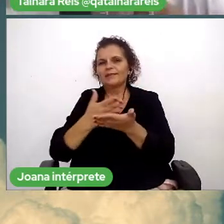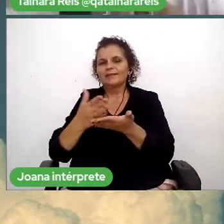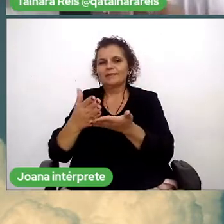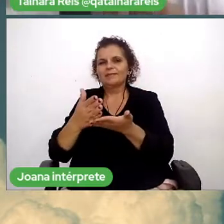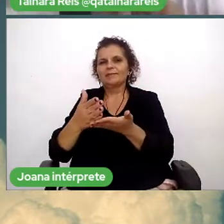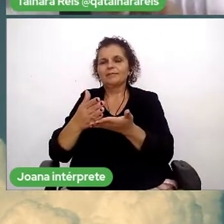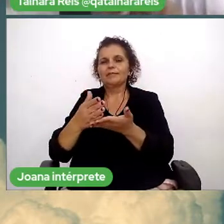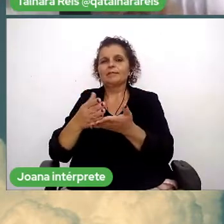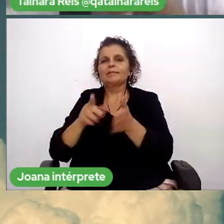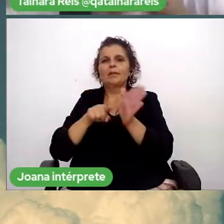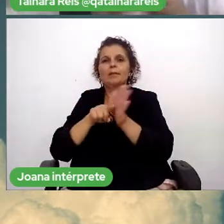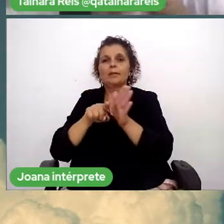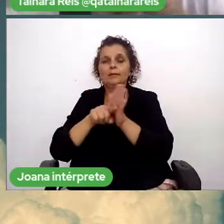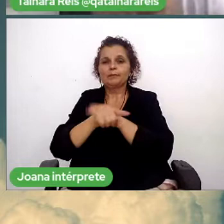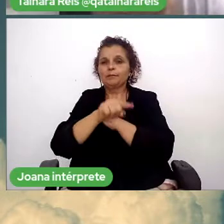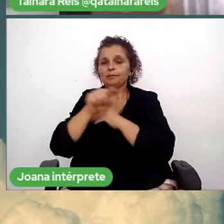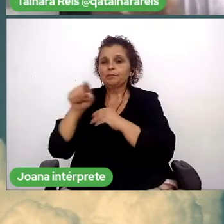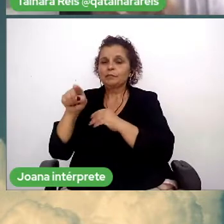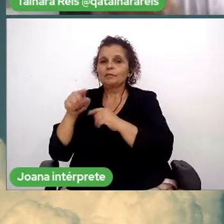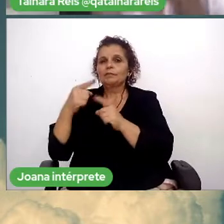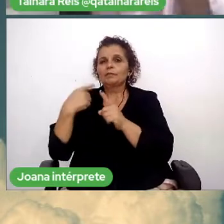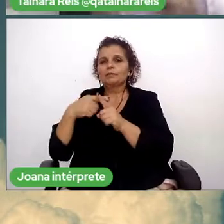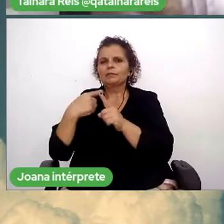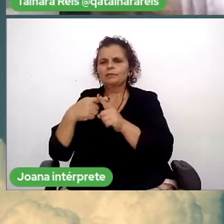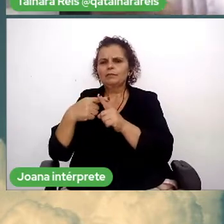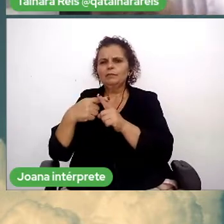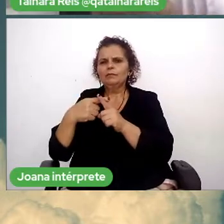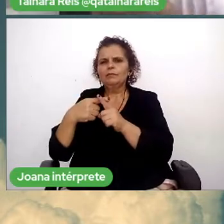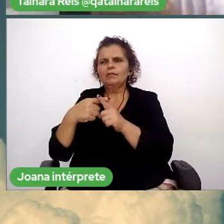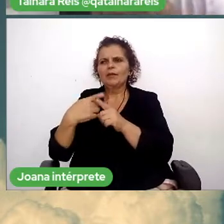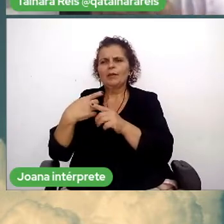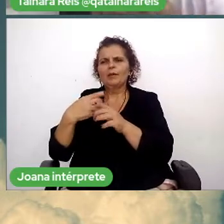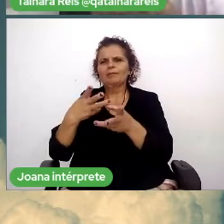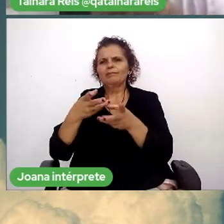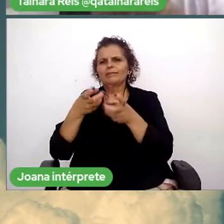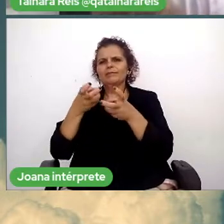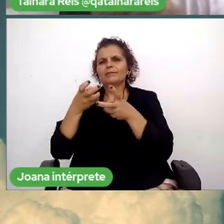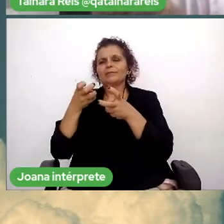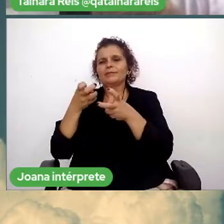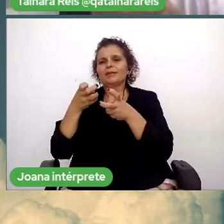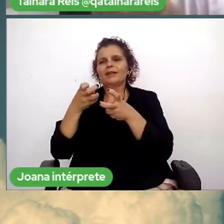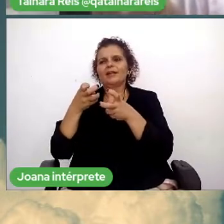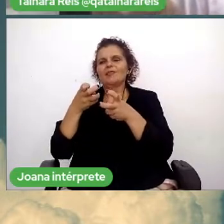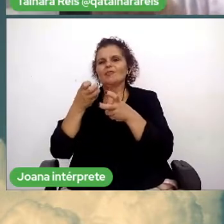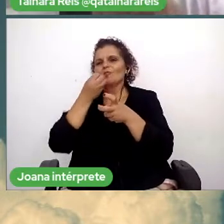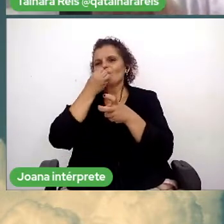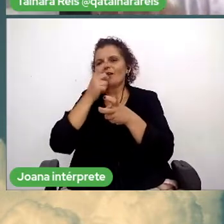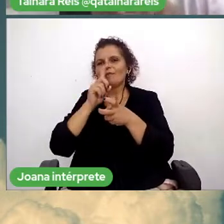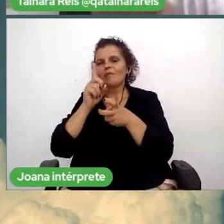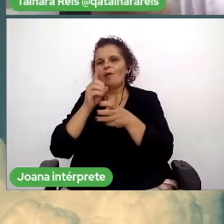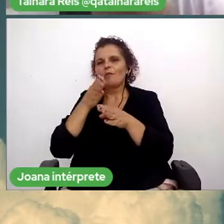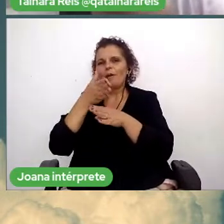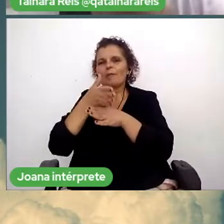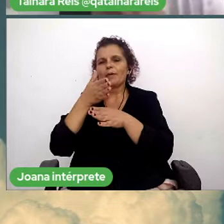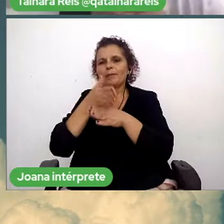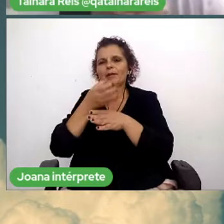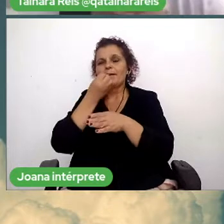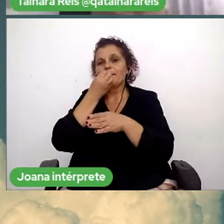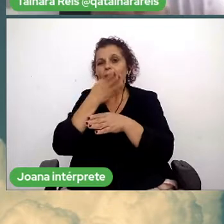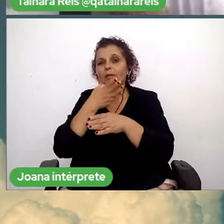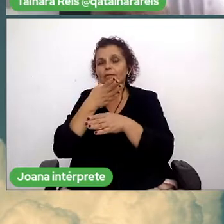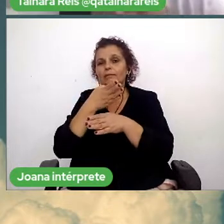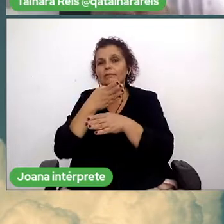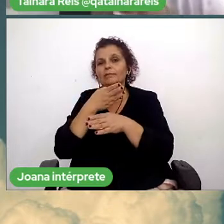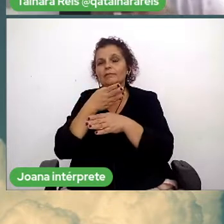para você, porque é o primeiro sintoma de que a gente não está atuando talvez tão bem quanto poderíamos